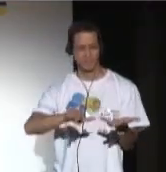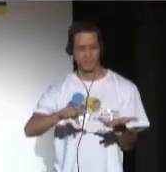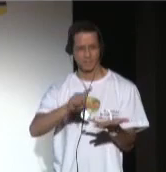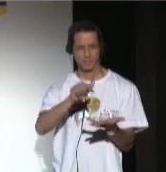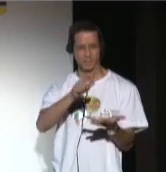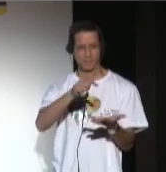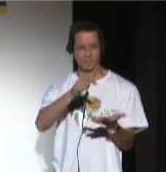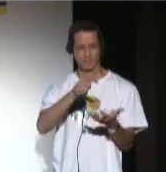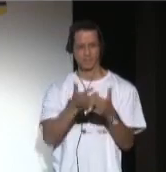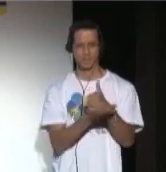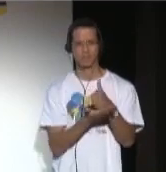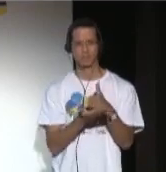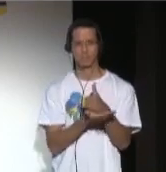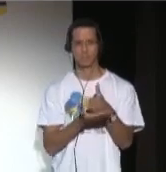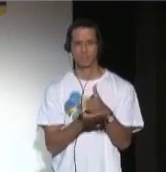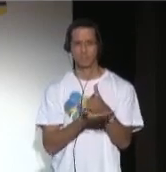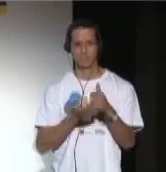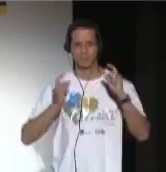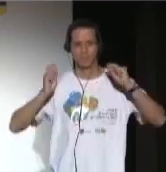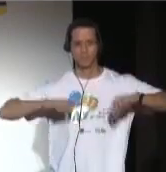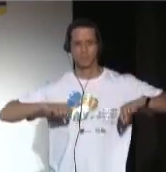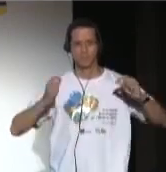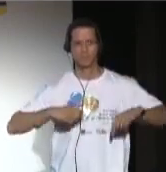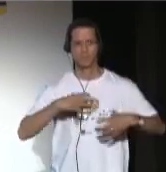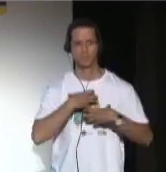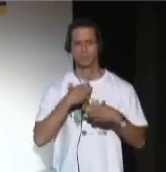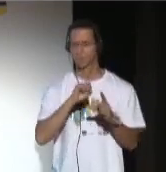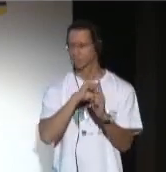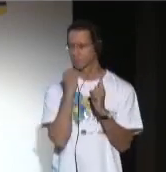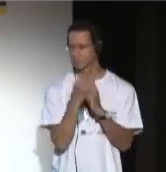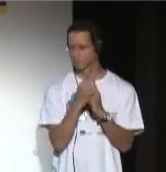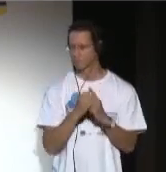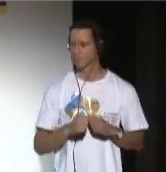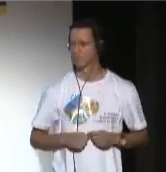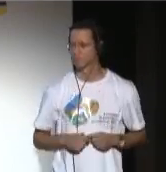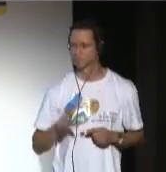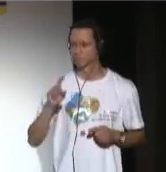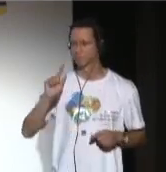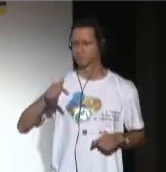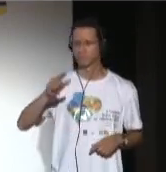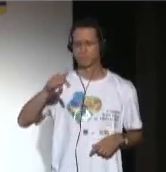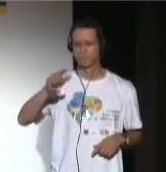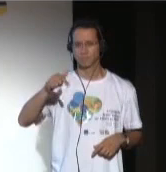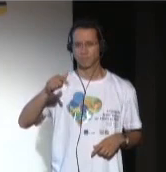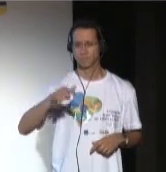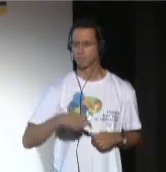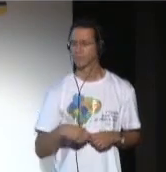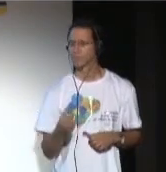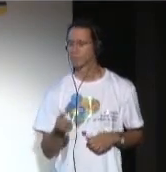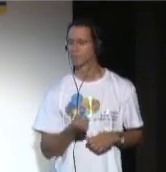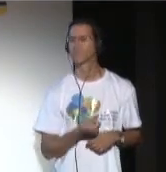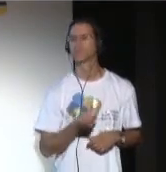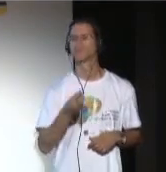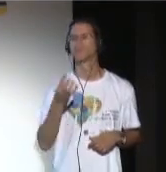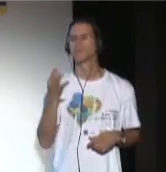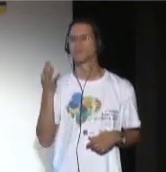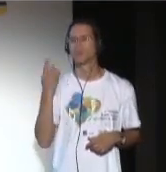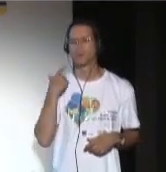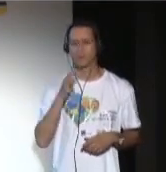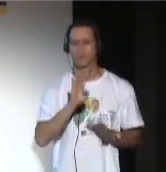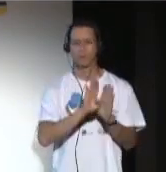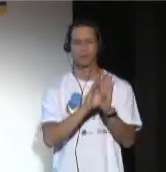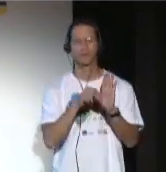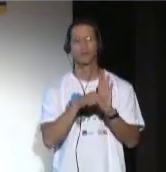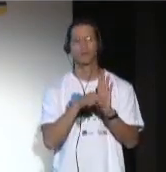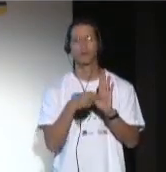blocos constituintes das competências socioemocionais. São 17, mas quantos existem na base